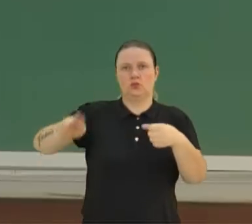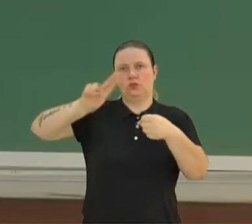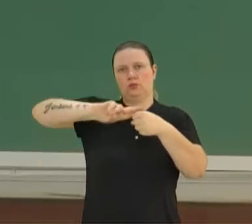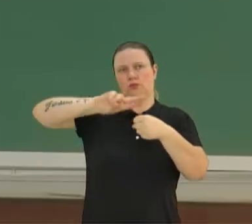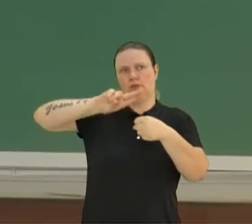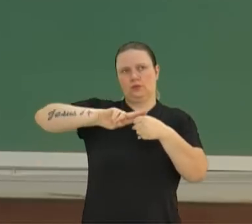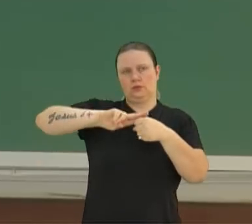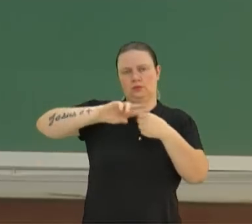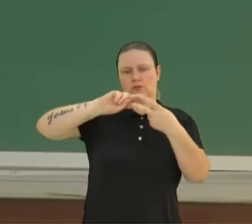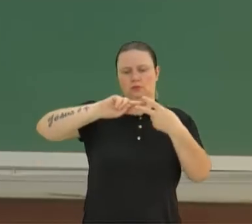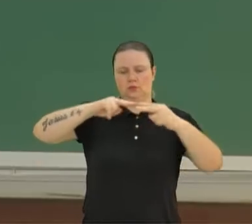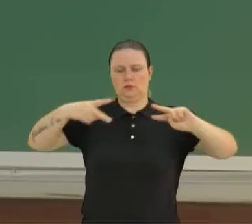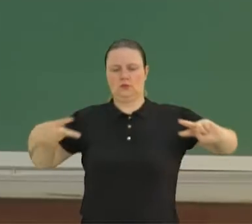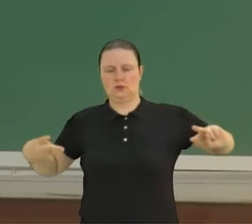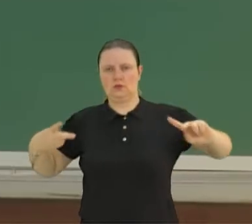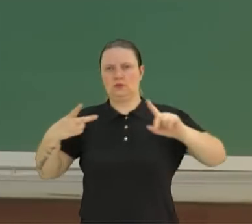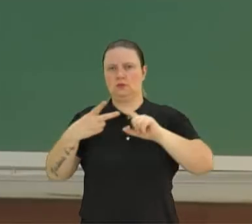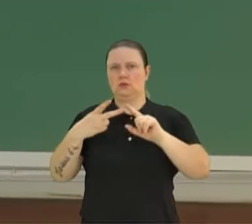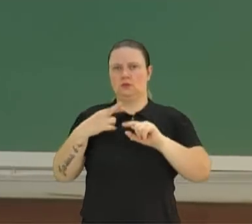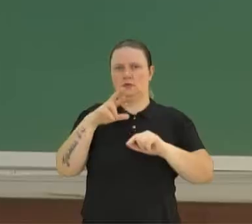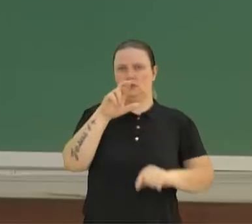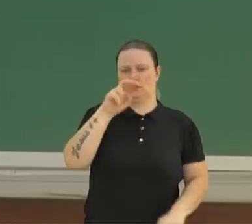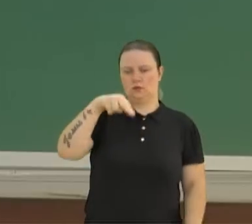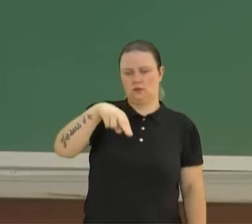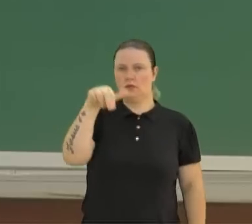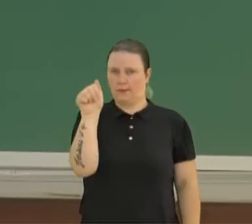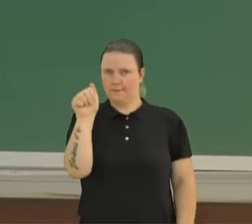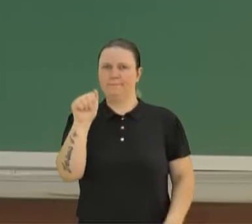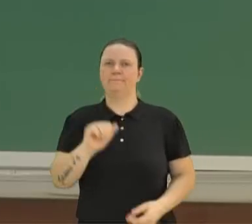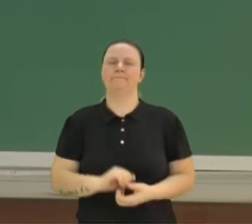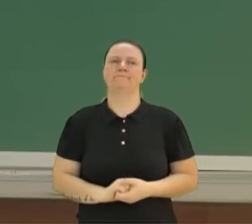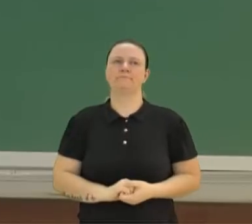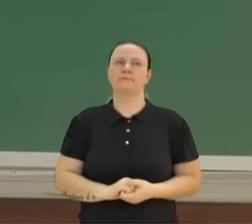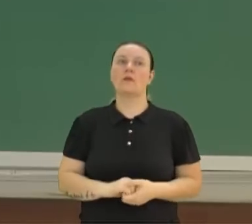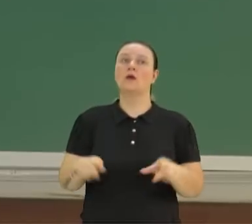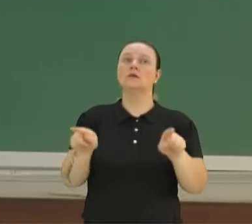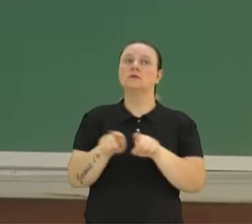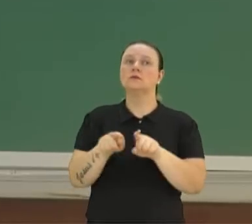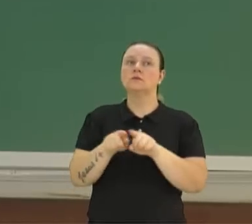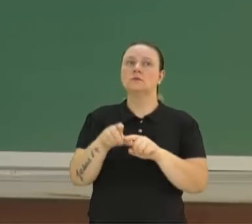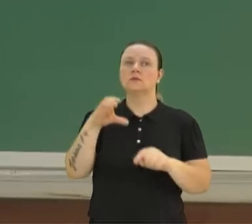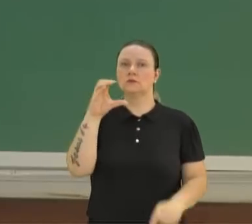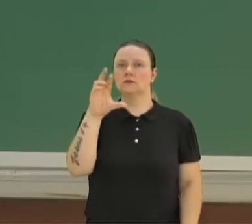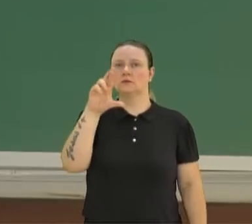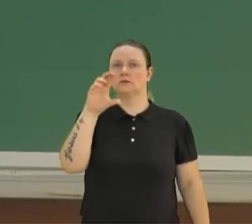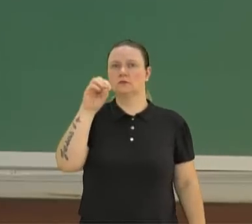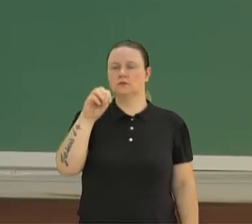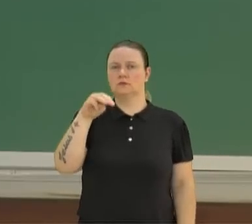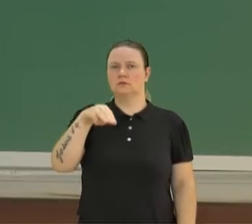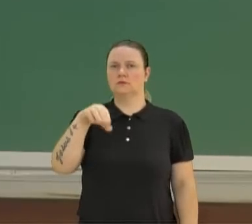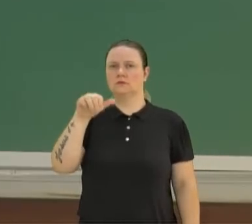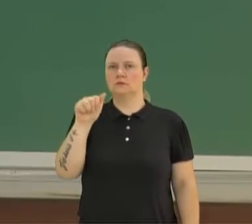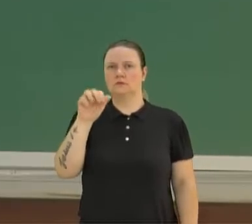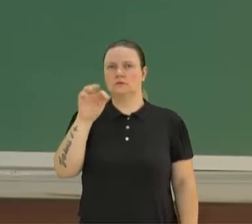por lipídios e proteínas. E como a membrana plasmática, tem a função de proteger e controlar aquilo